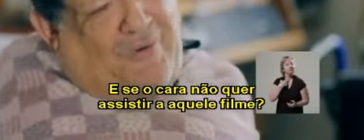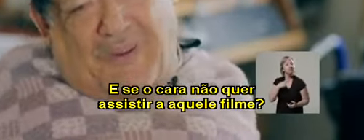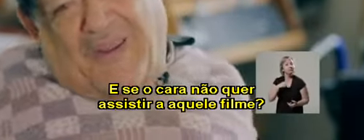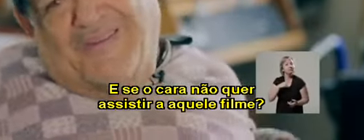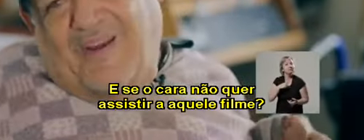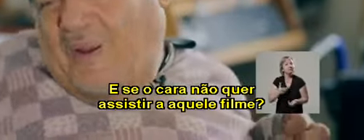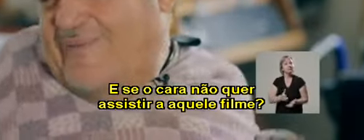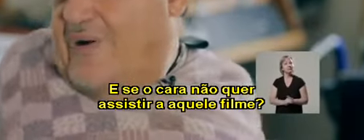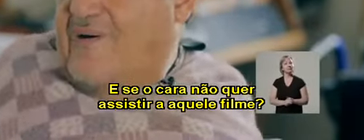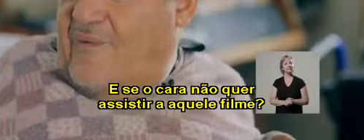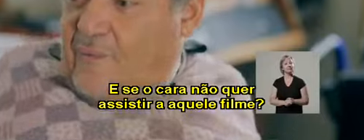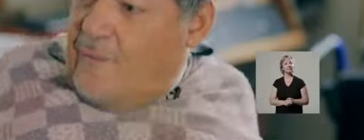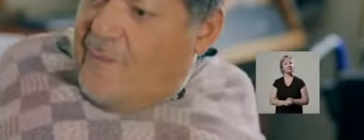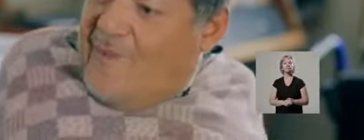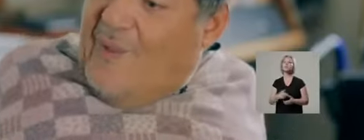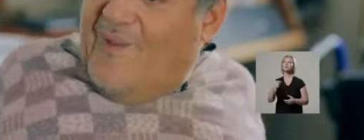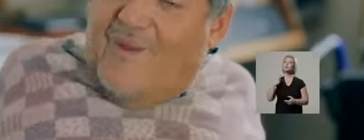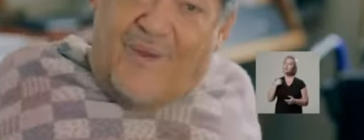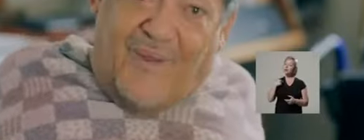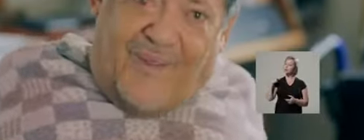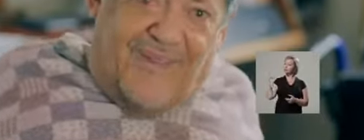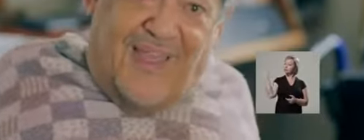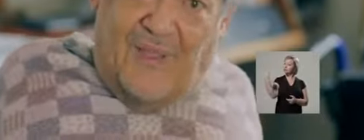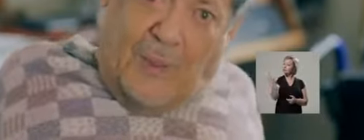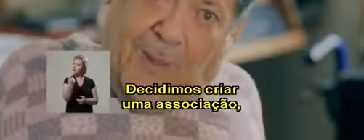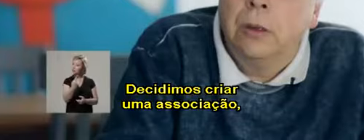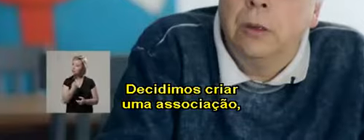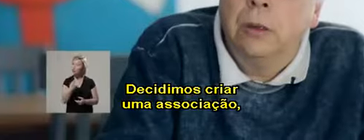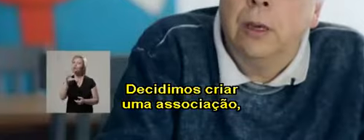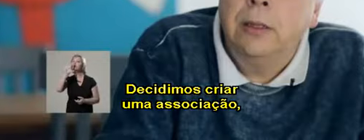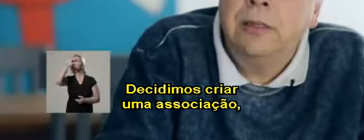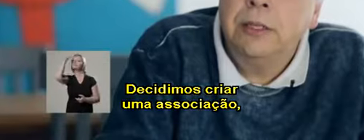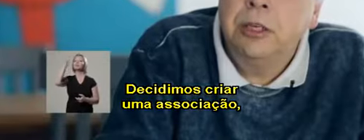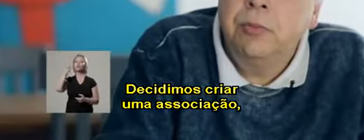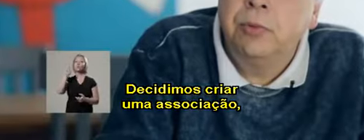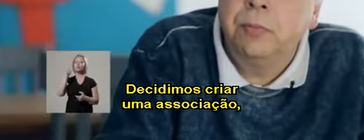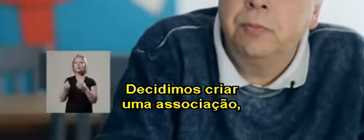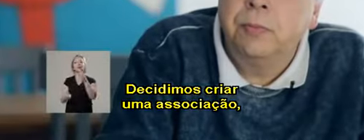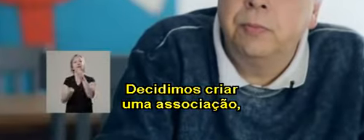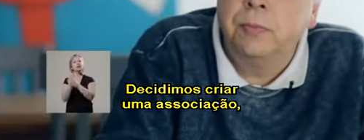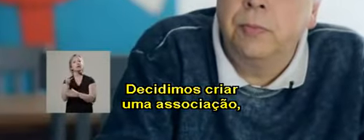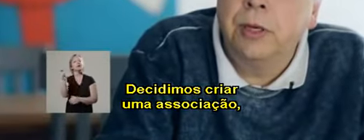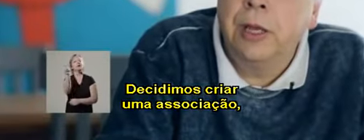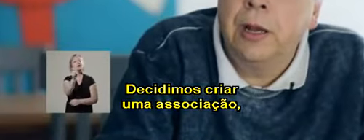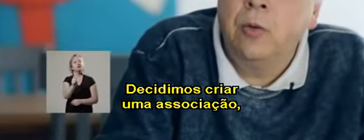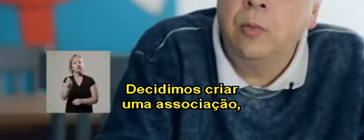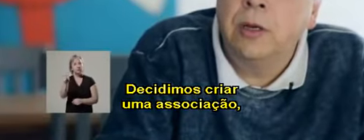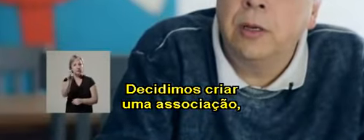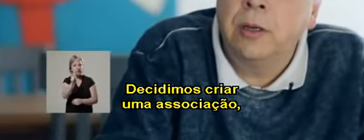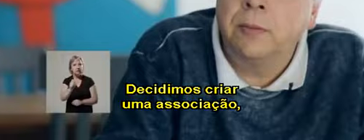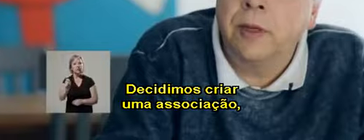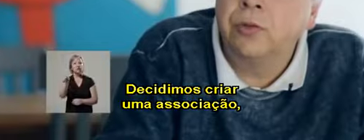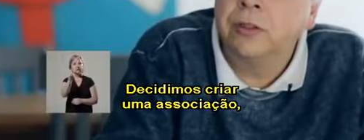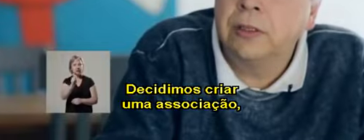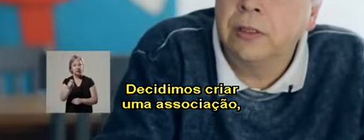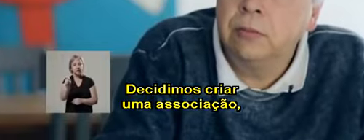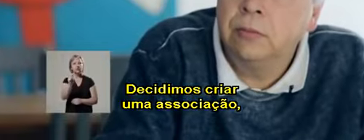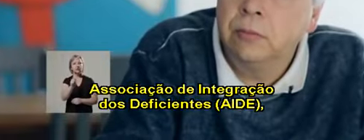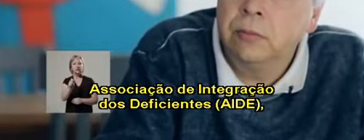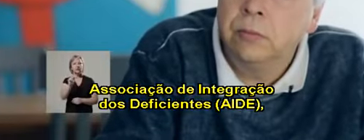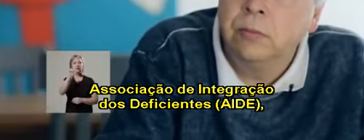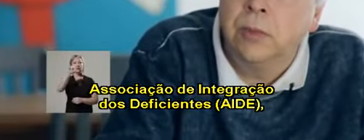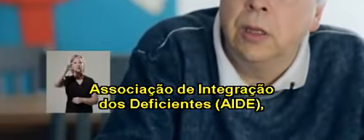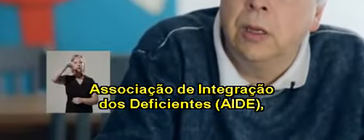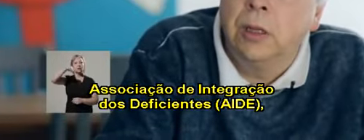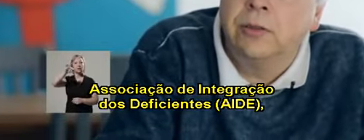vai me acompanhar não quer assistir aquele filme? Né? E aí decidimos criar uma